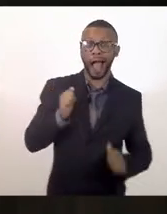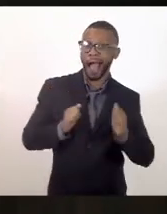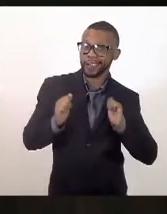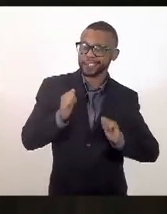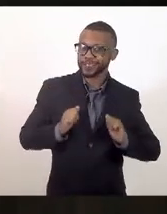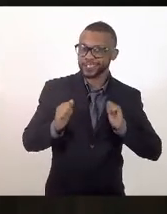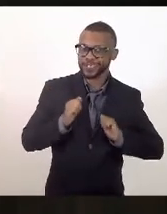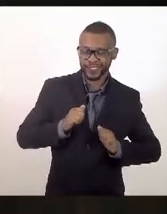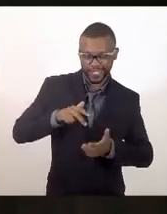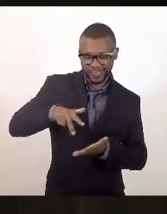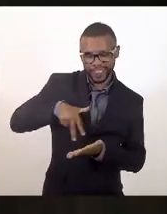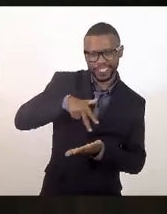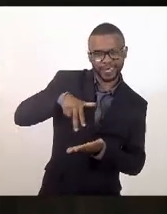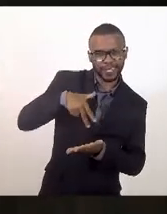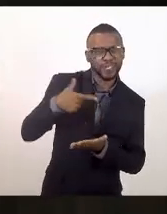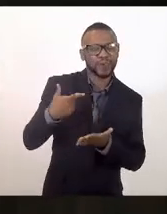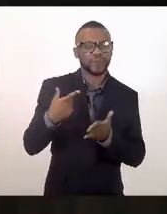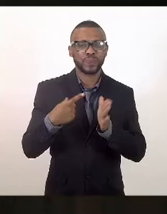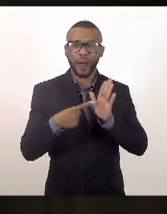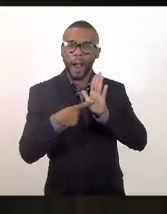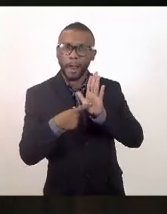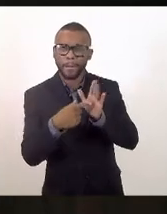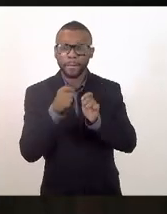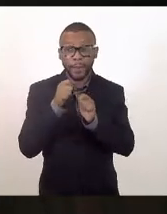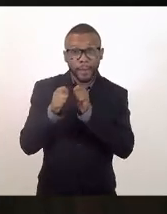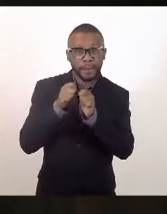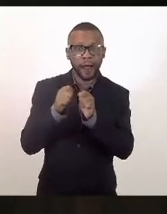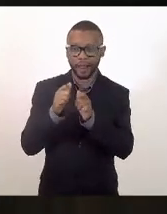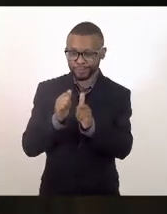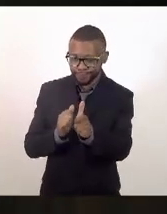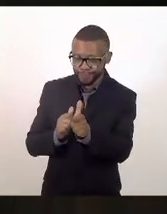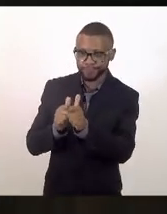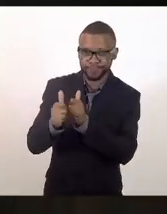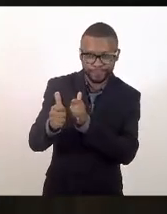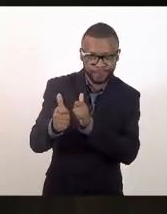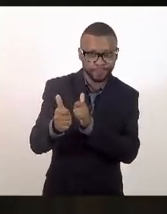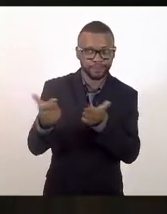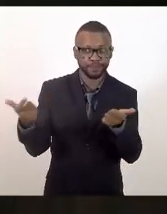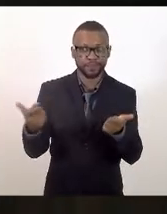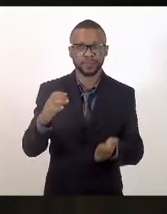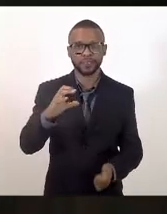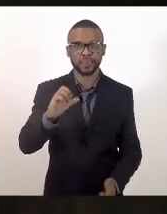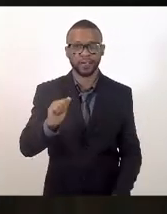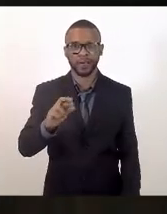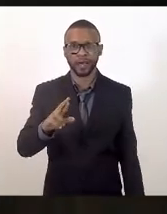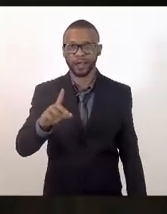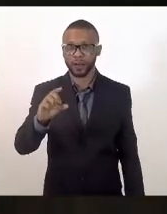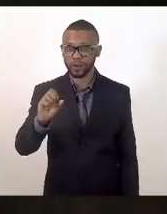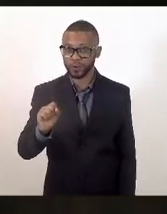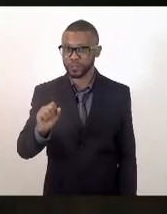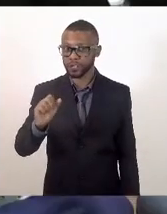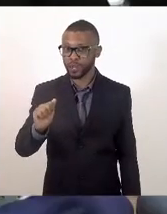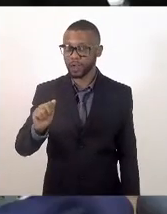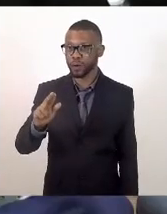dançarino, apresentador, jogador de futebol, Carlos Augusto.